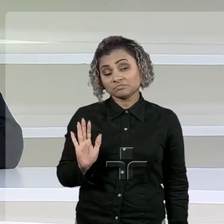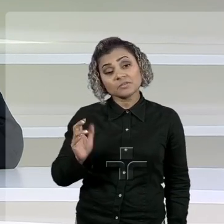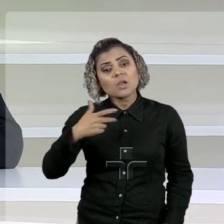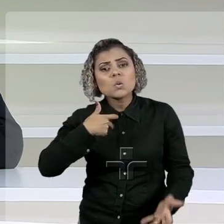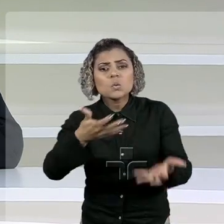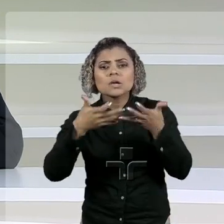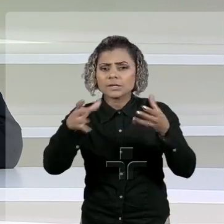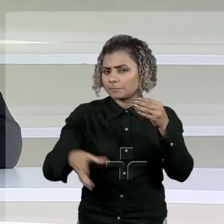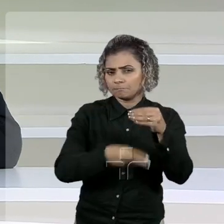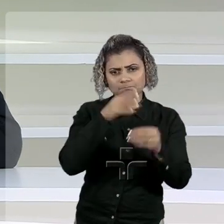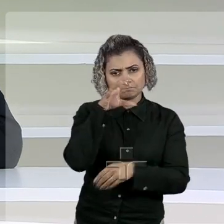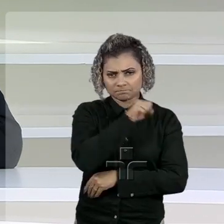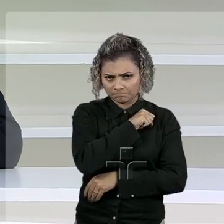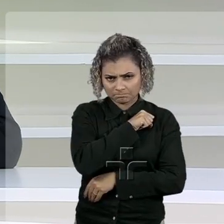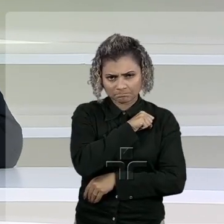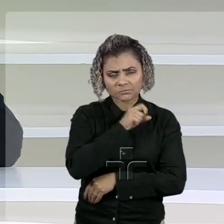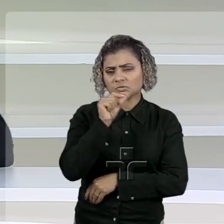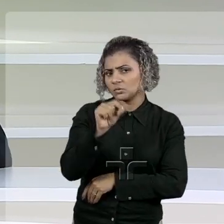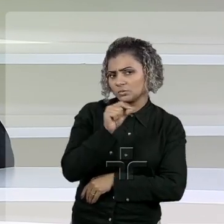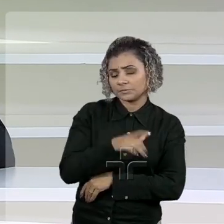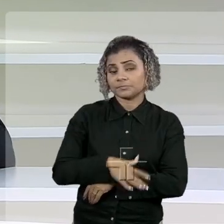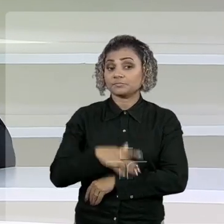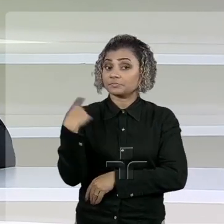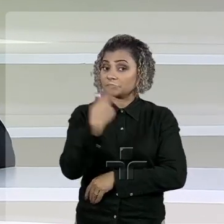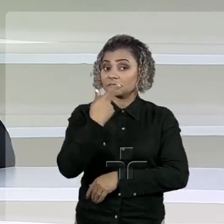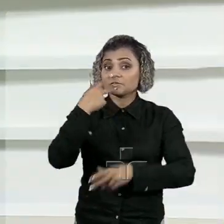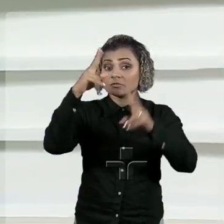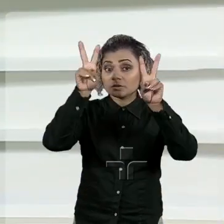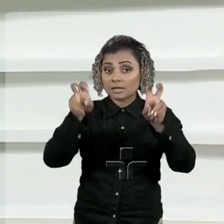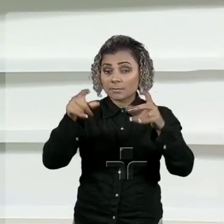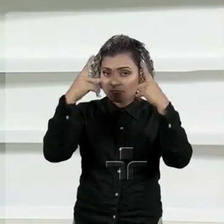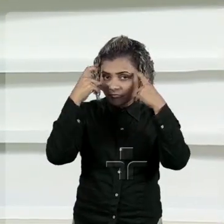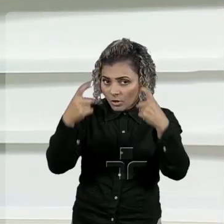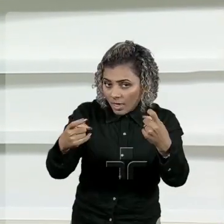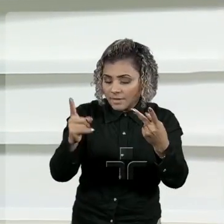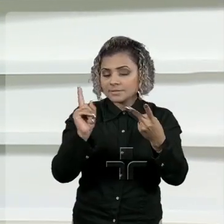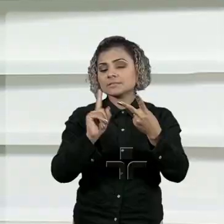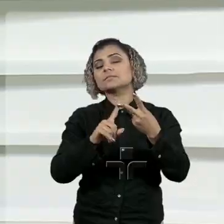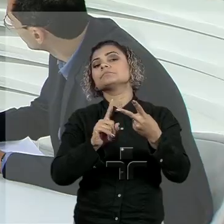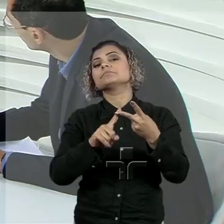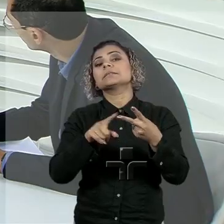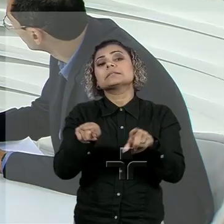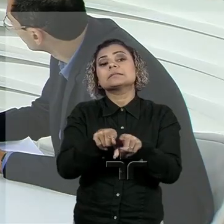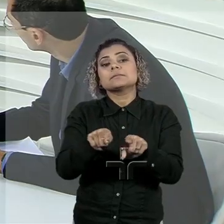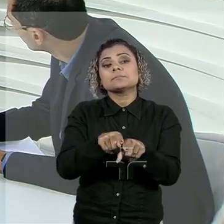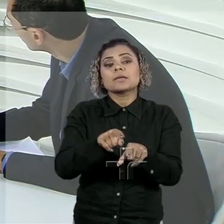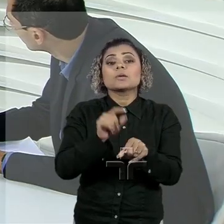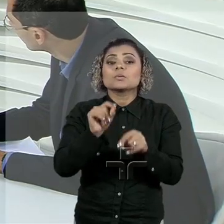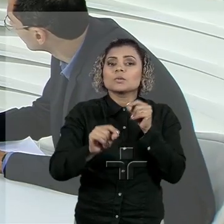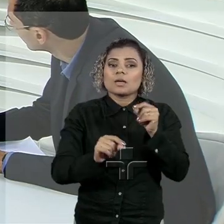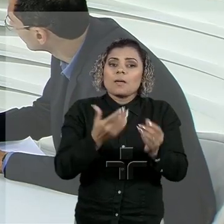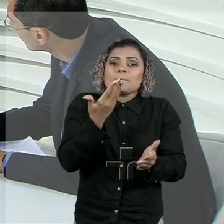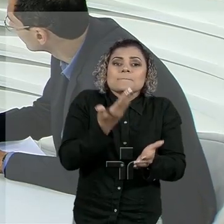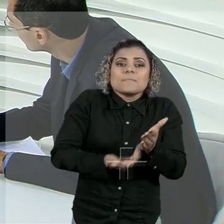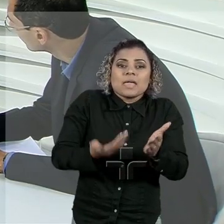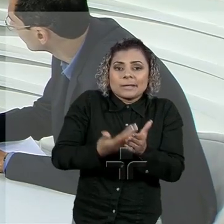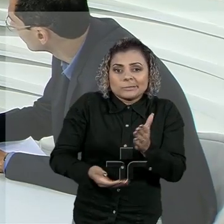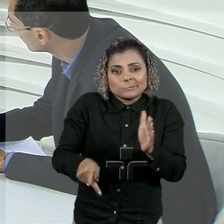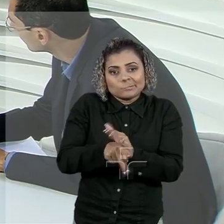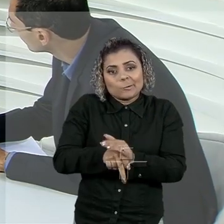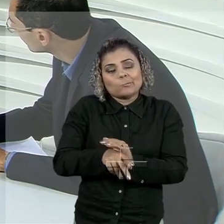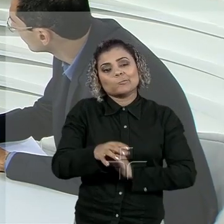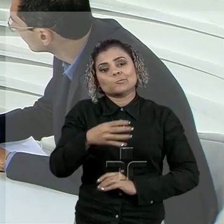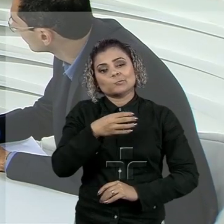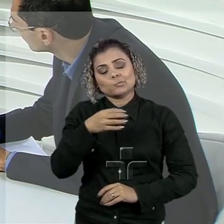queria colocar um ponto, Lessa, que a gente falou aqui de violência, falou aqui das perdas de posição do Estado de São Paulo